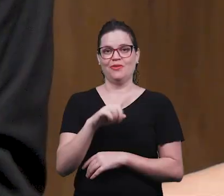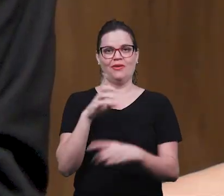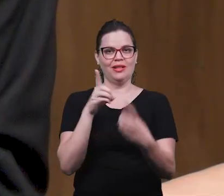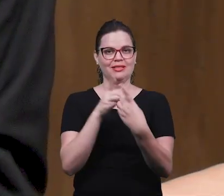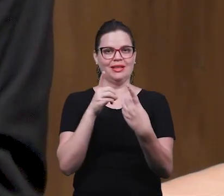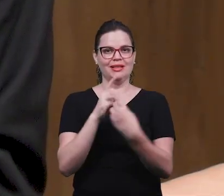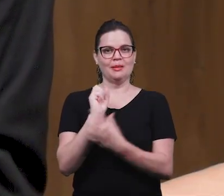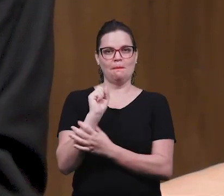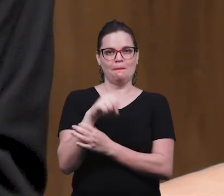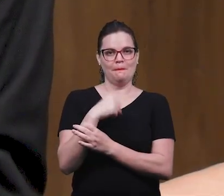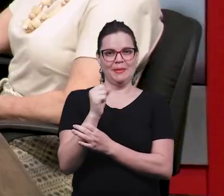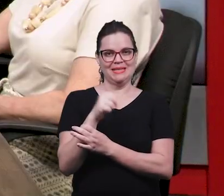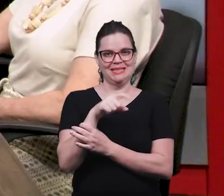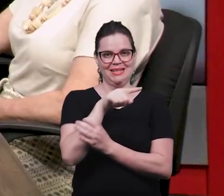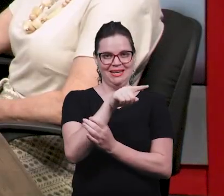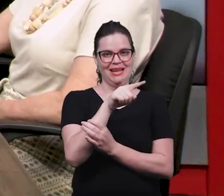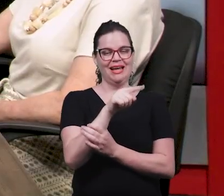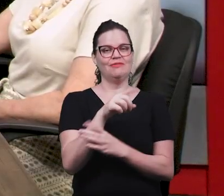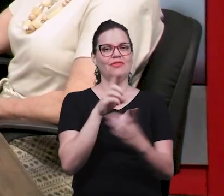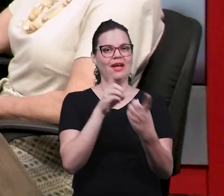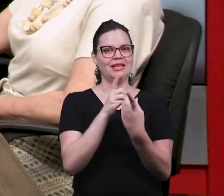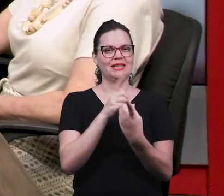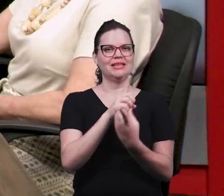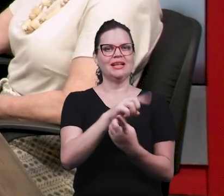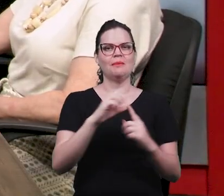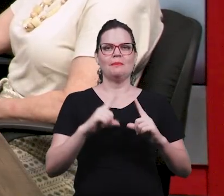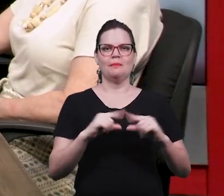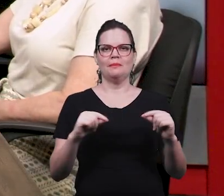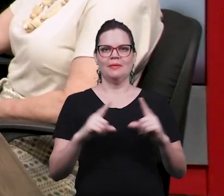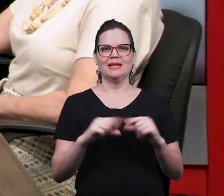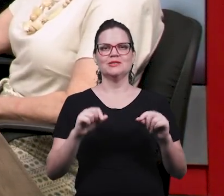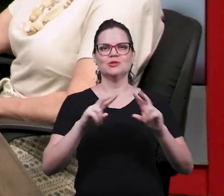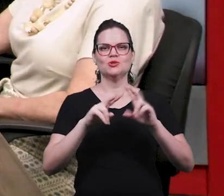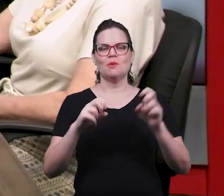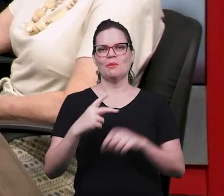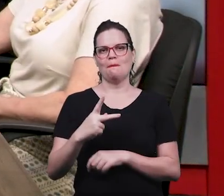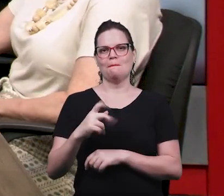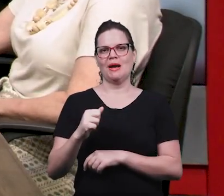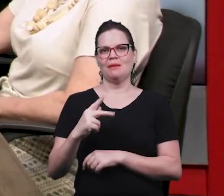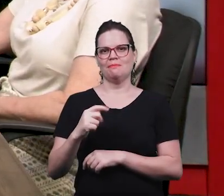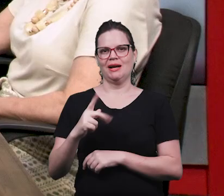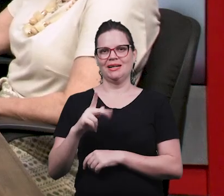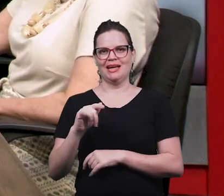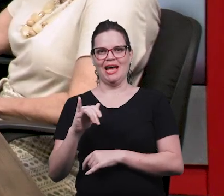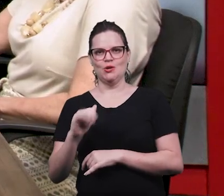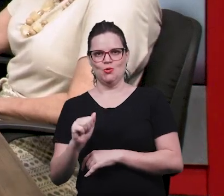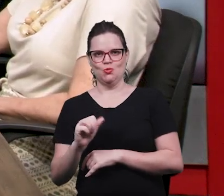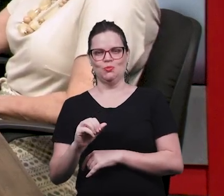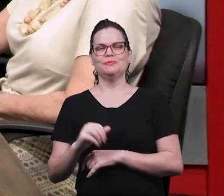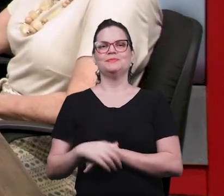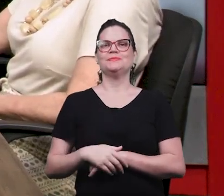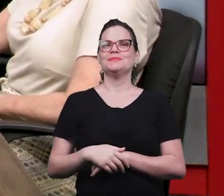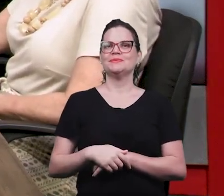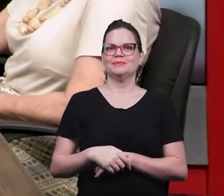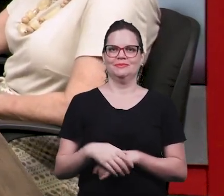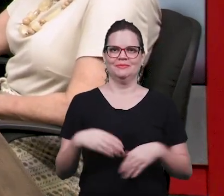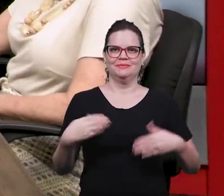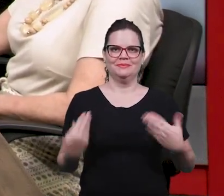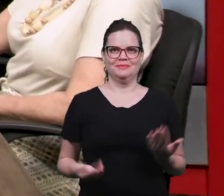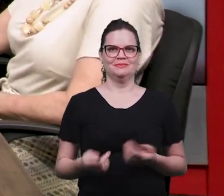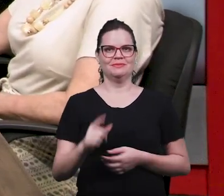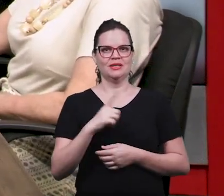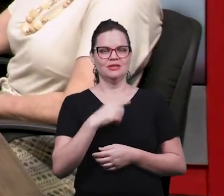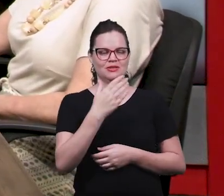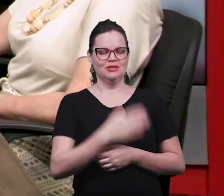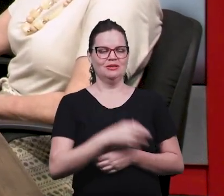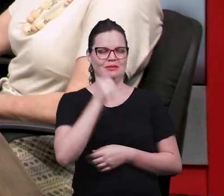estava atendendo o paciente lá em Brasília. Do papagaio. Do papagaio, essa história é muito interessante. Tinha uma